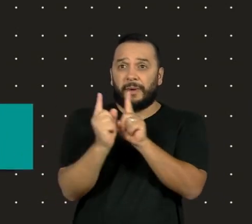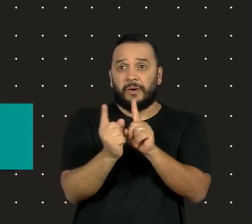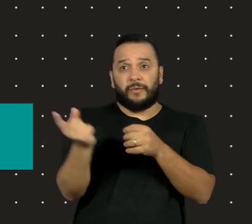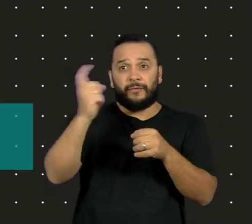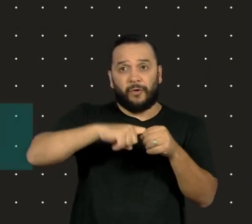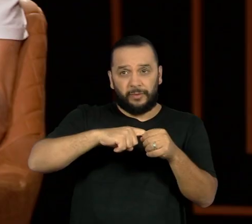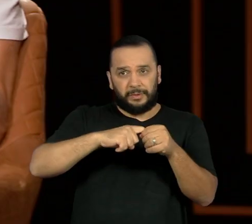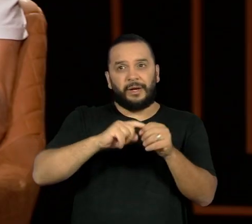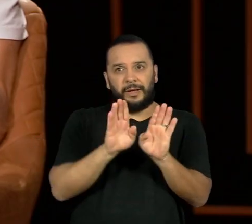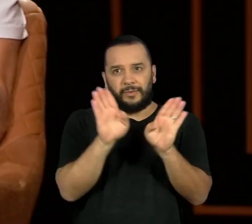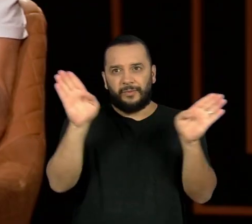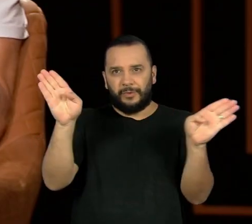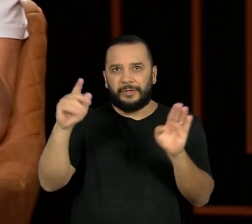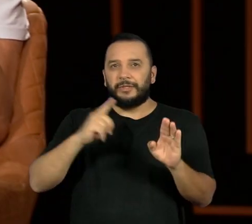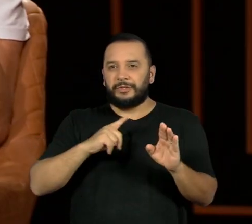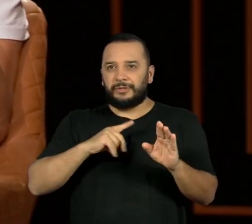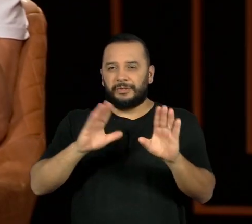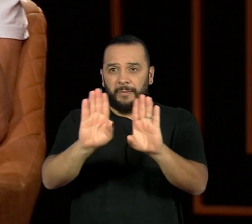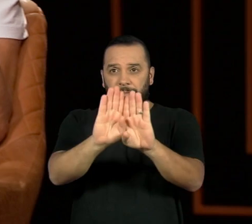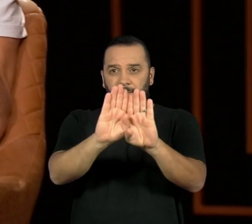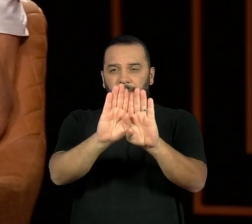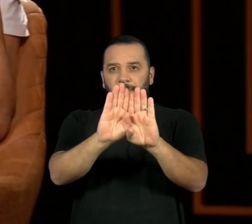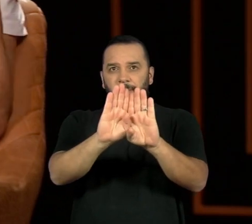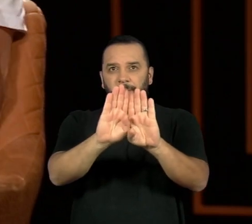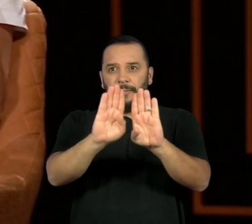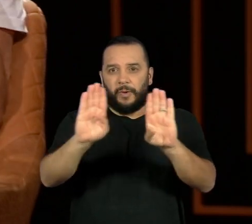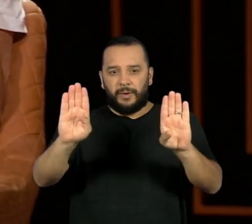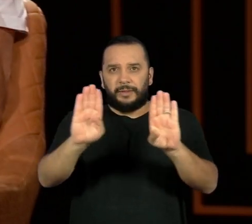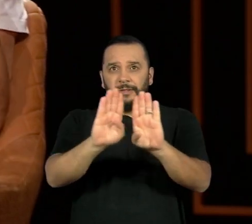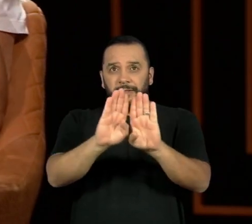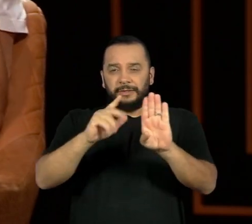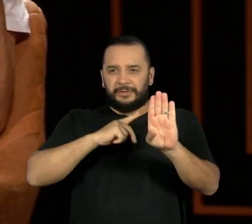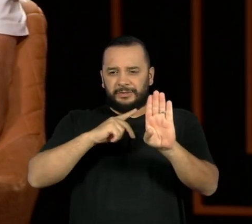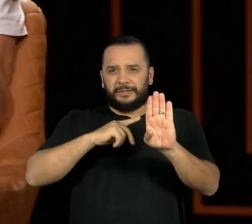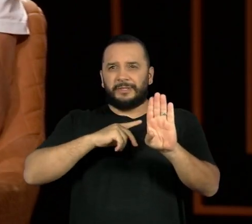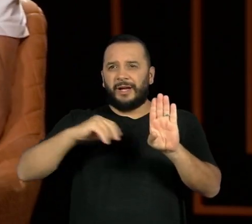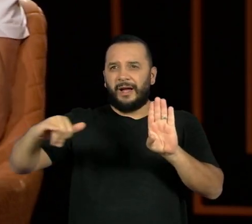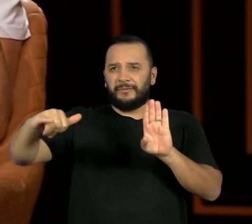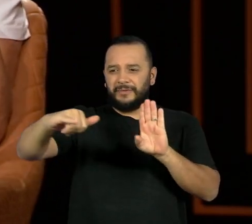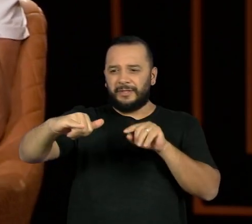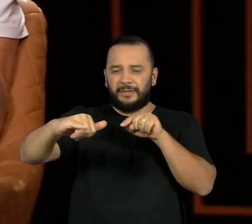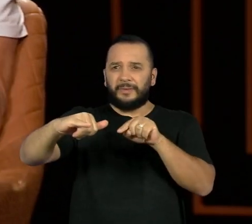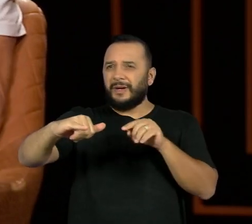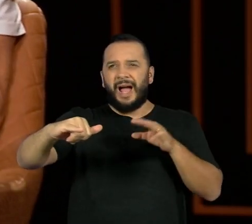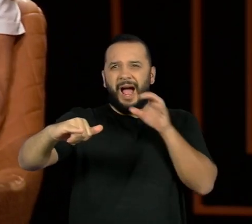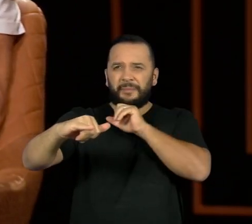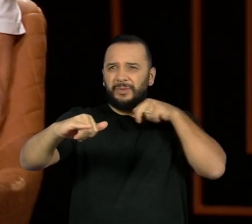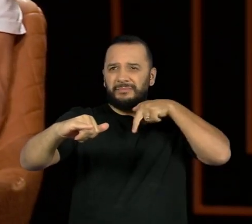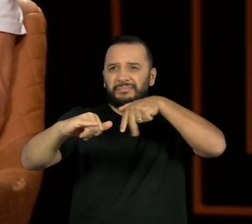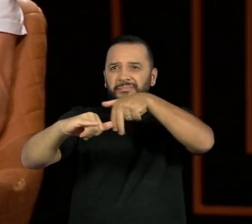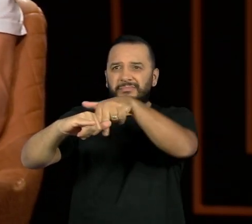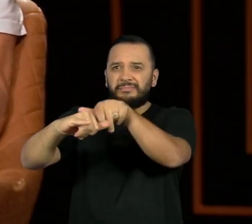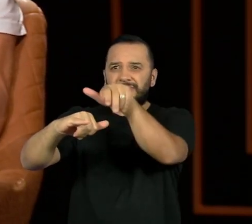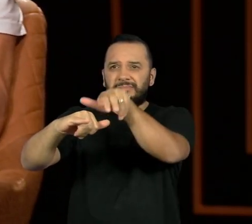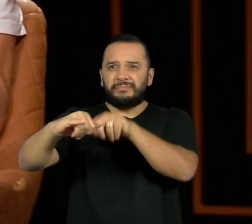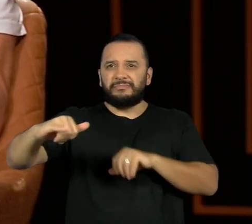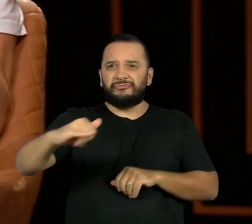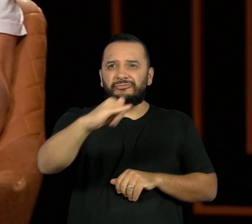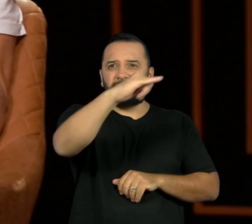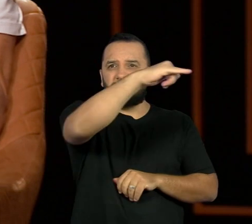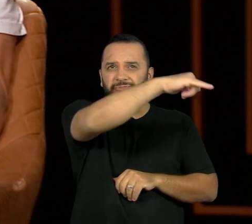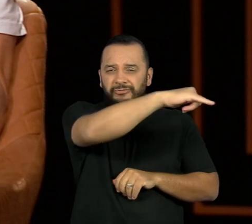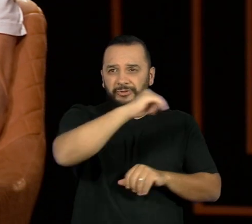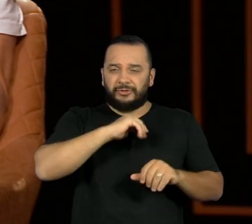tinha uma porta de vidro assim que separava, né? O avião saía bem dali, né? Tanto que se atravessava a pé, aquilo ali. E